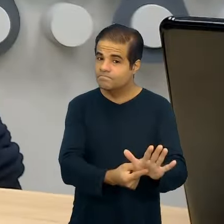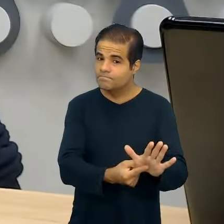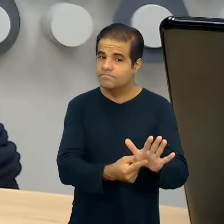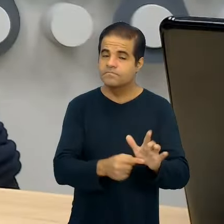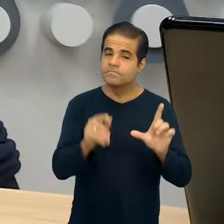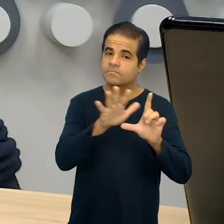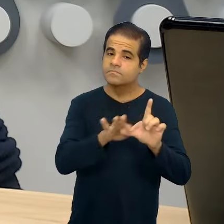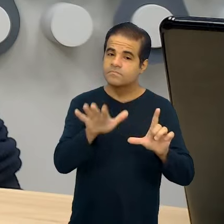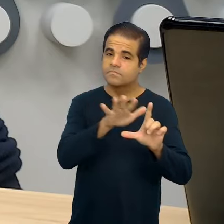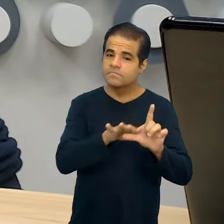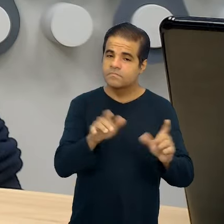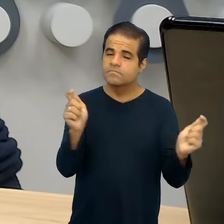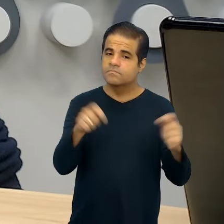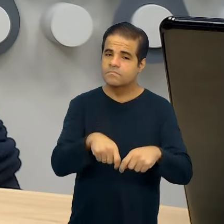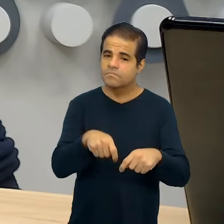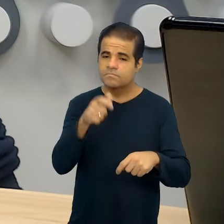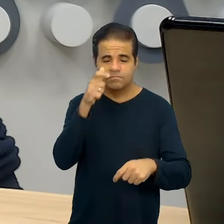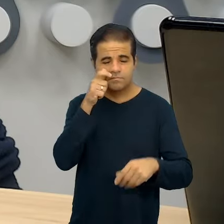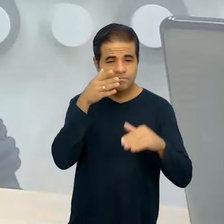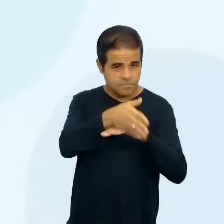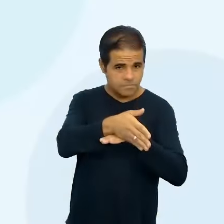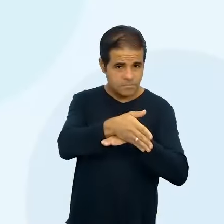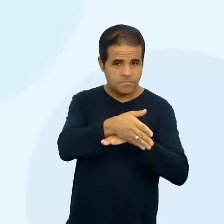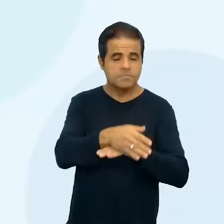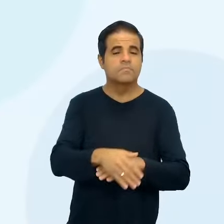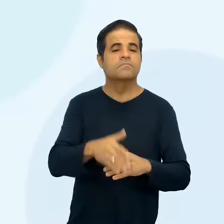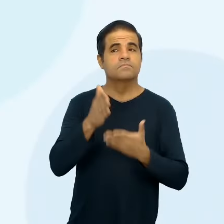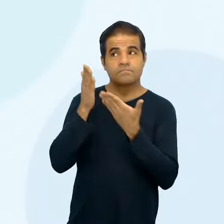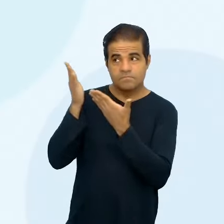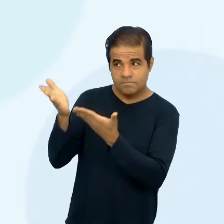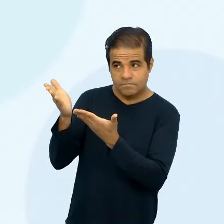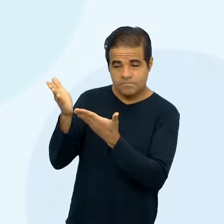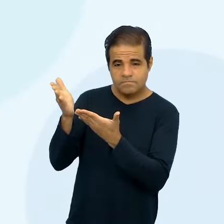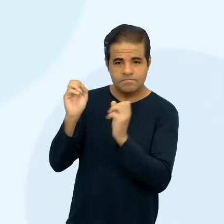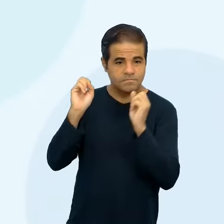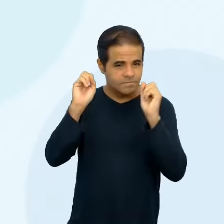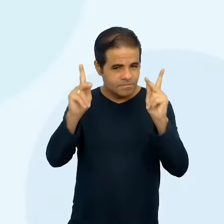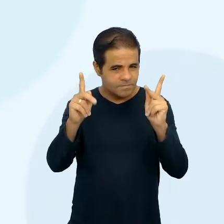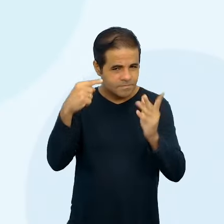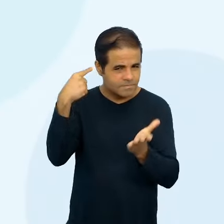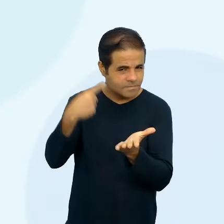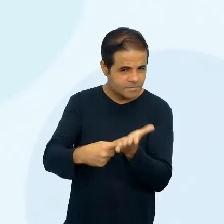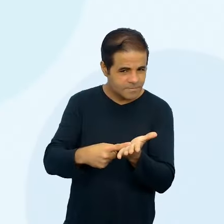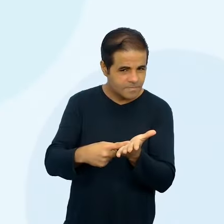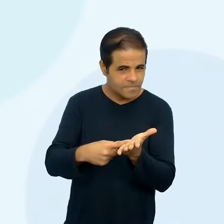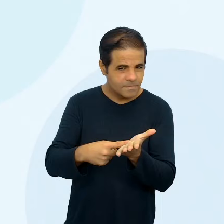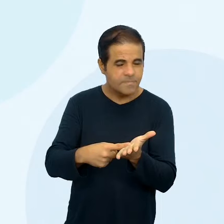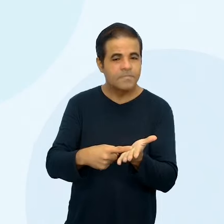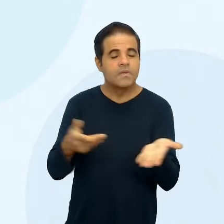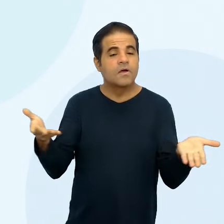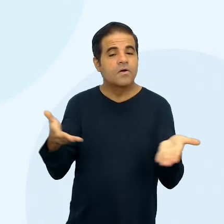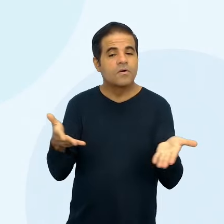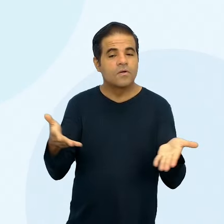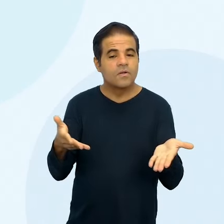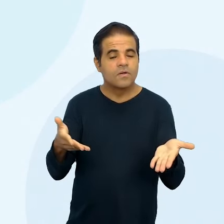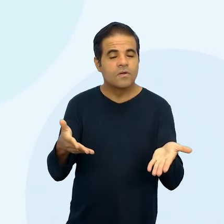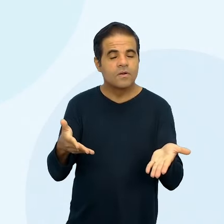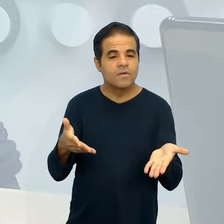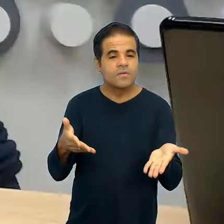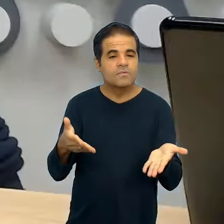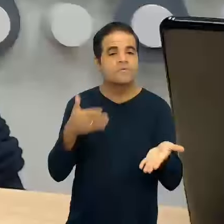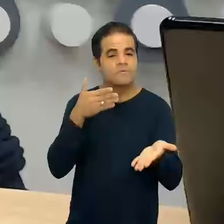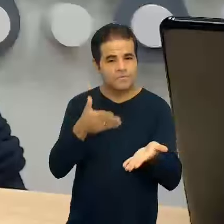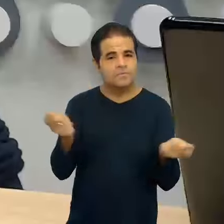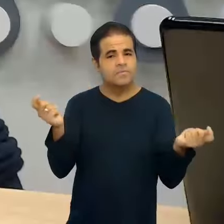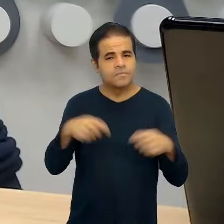QR Code que você pode acessar aí o Saiba Mais, ok? Muito bem, nós vamos agora para o momento que